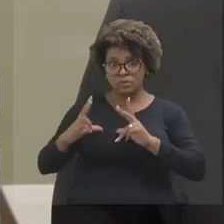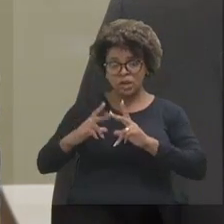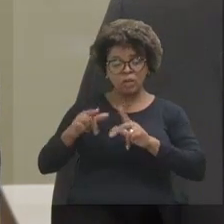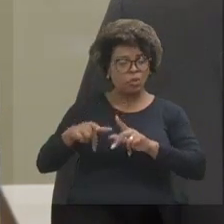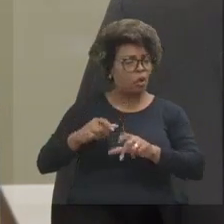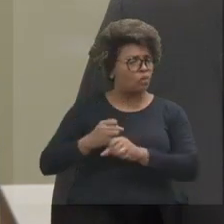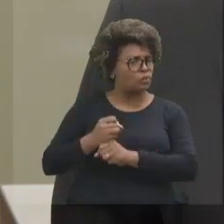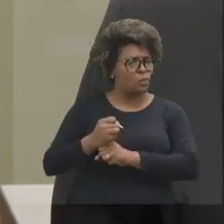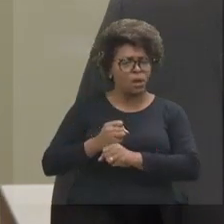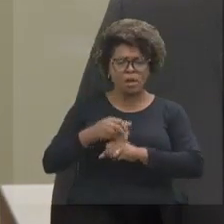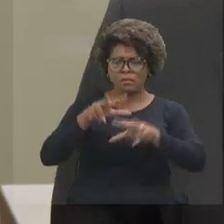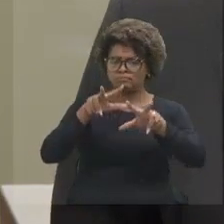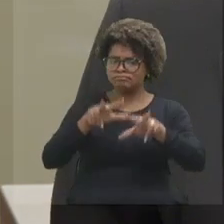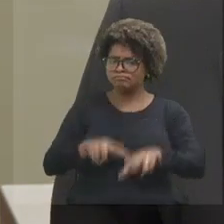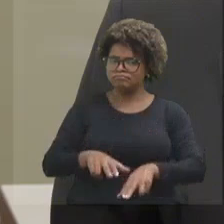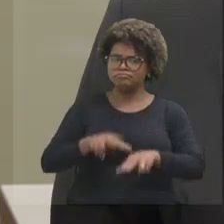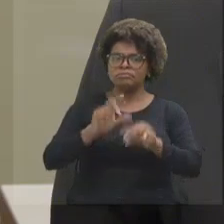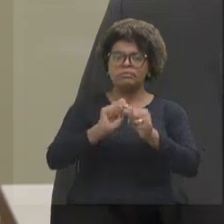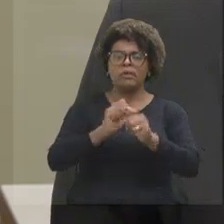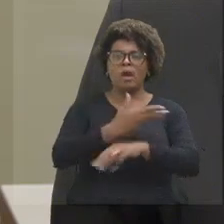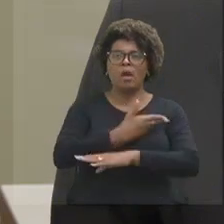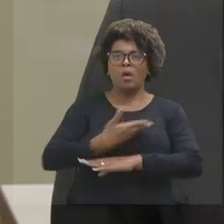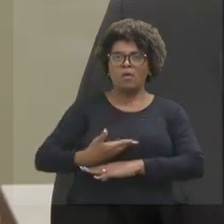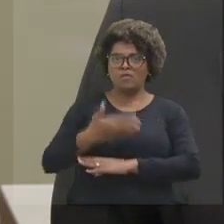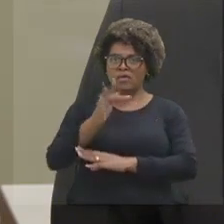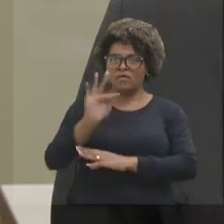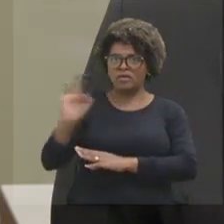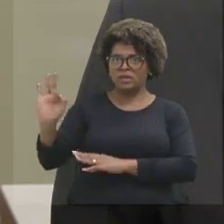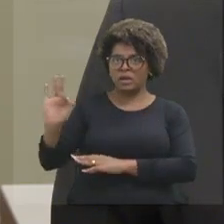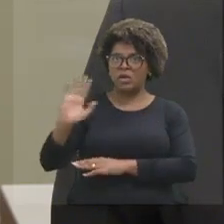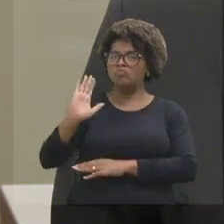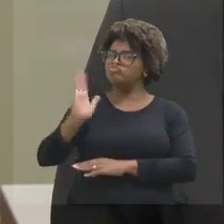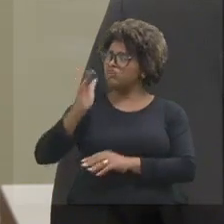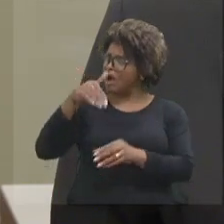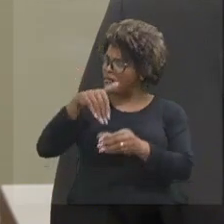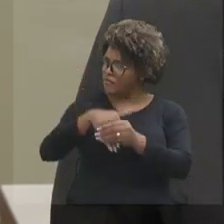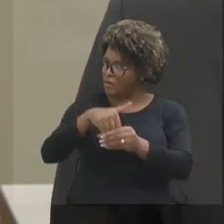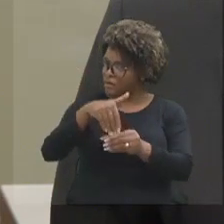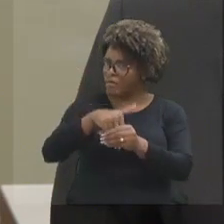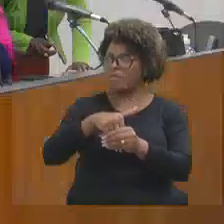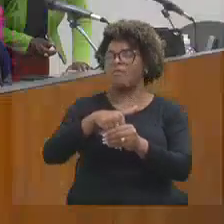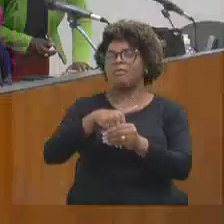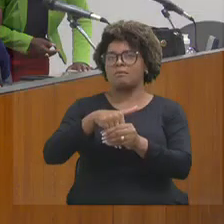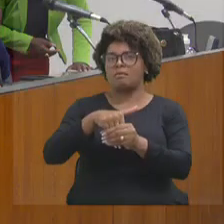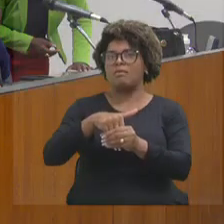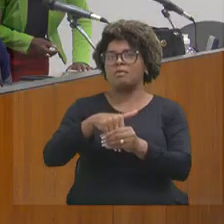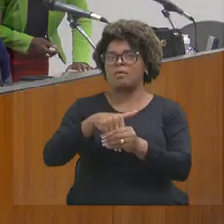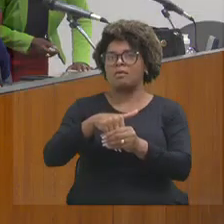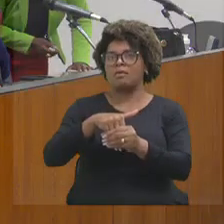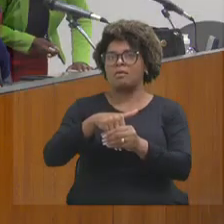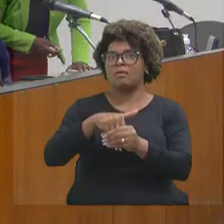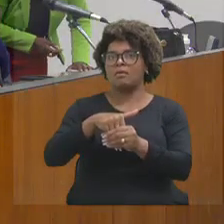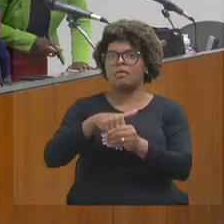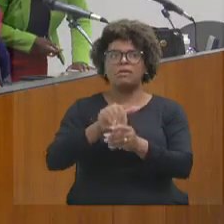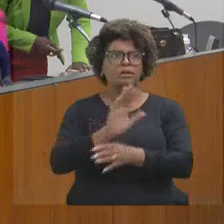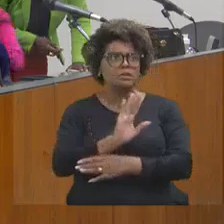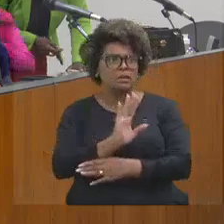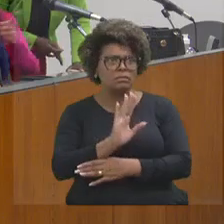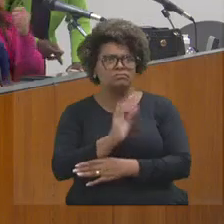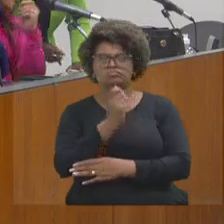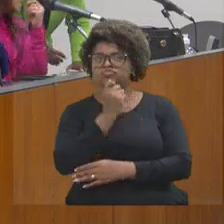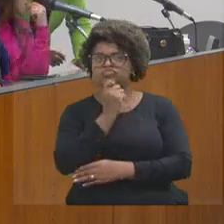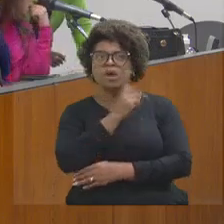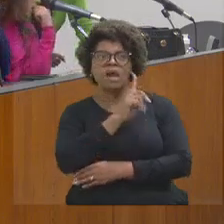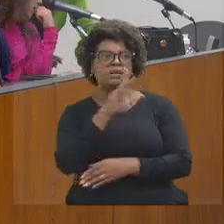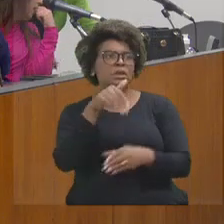pelo Governo Federal ela está lá já foi votada e não não foi votado ainda né já está